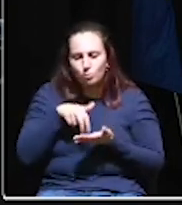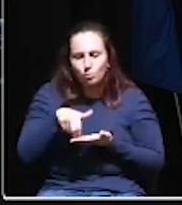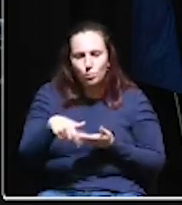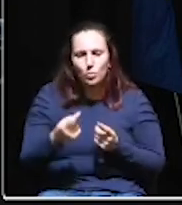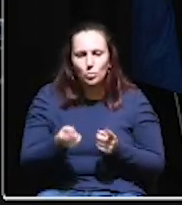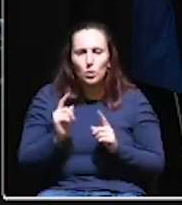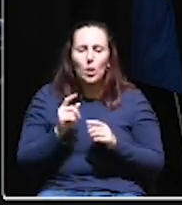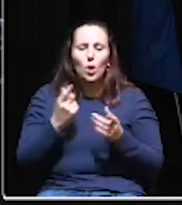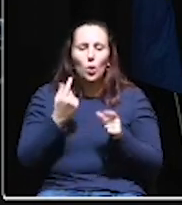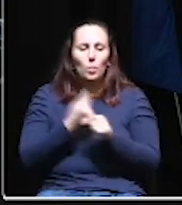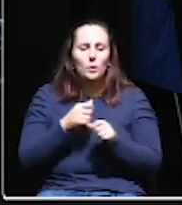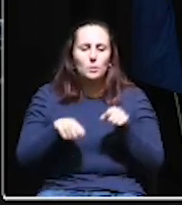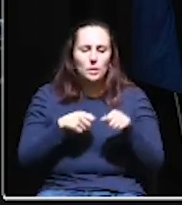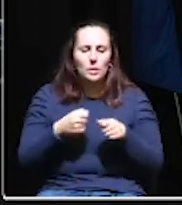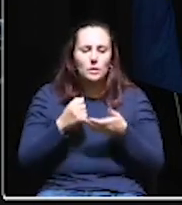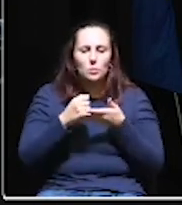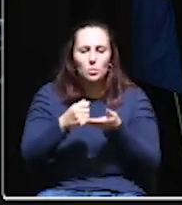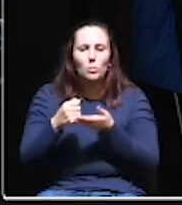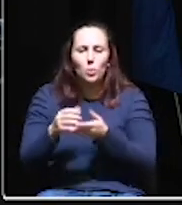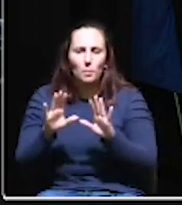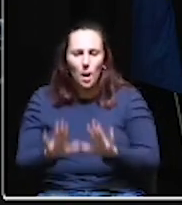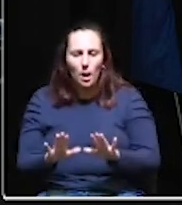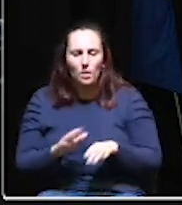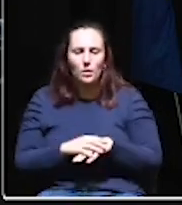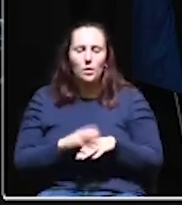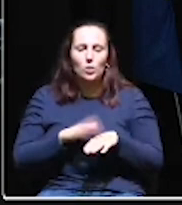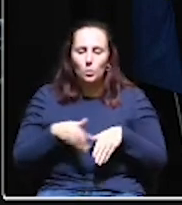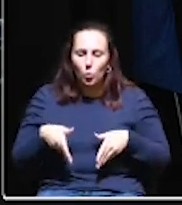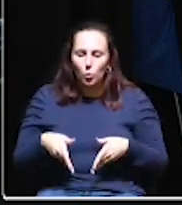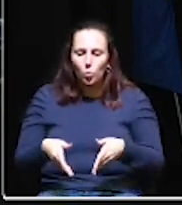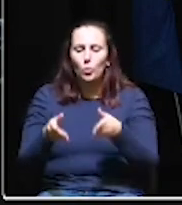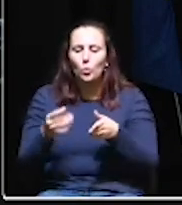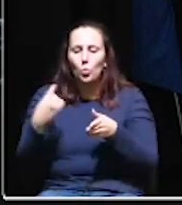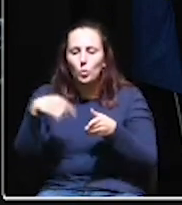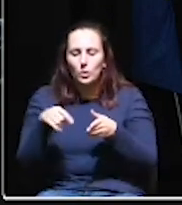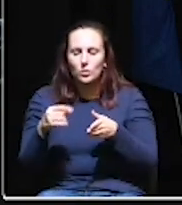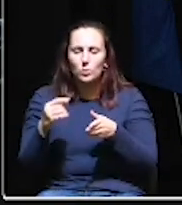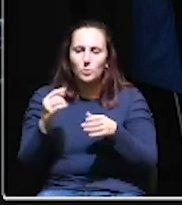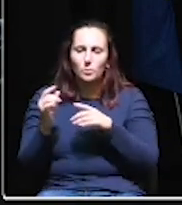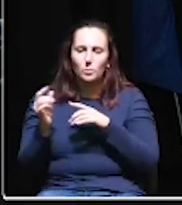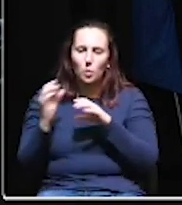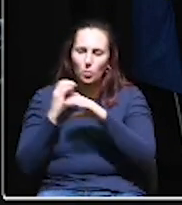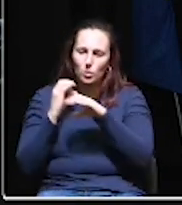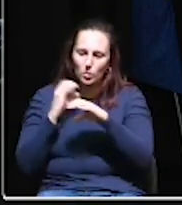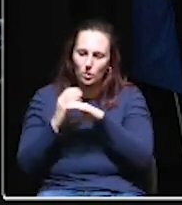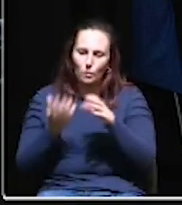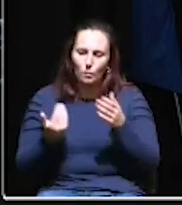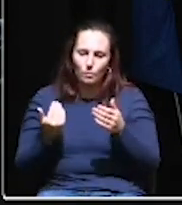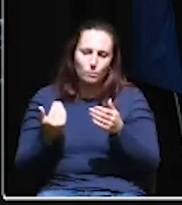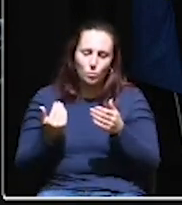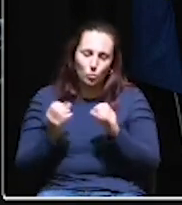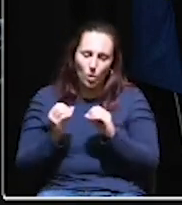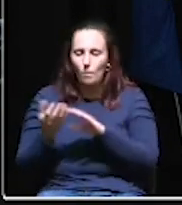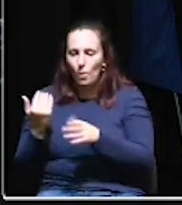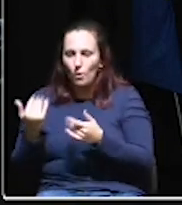de bicicletas. Em vez de se avançar com uma rede de corredores exclusivos para autocarros por toda a cidade, retiram-se corredores bus fundamentais para um